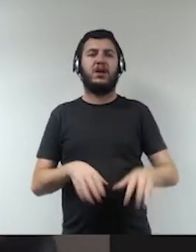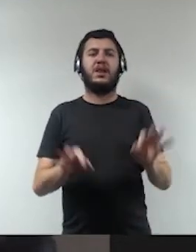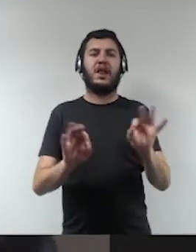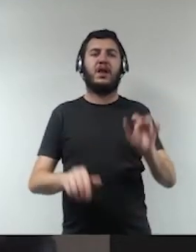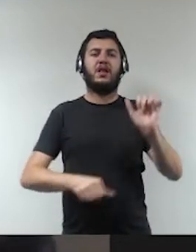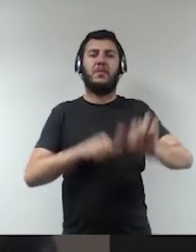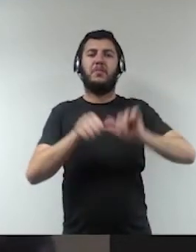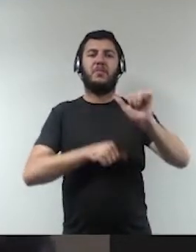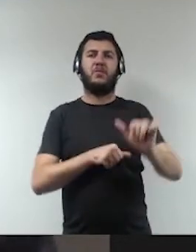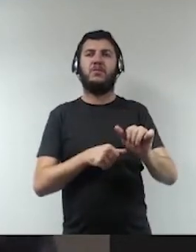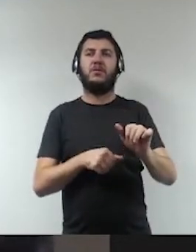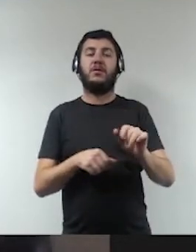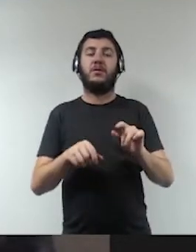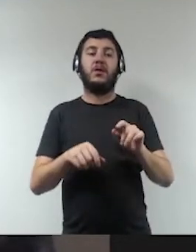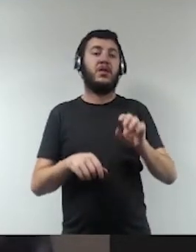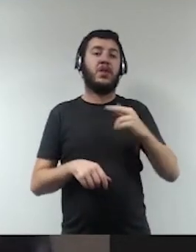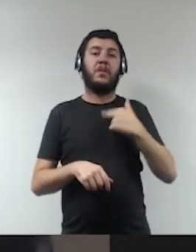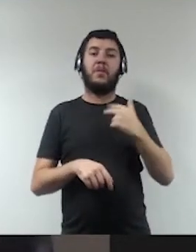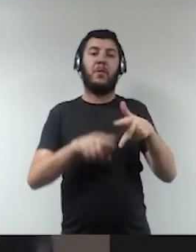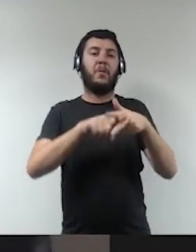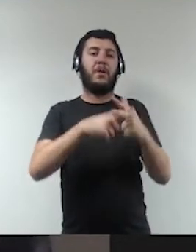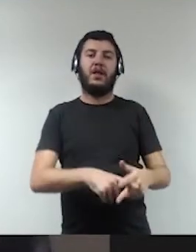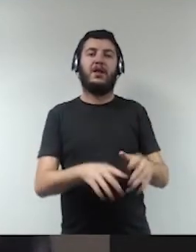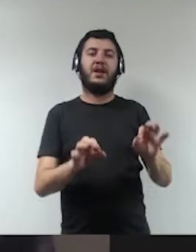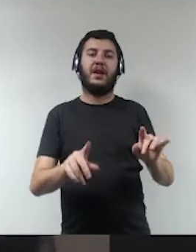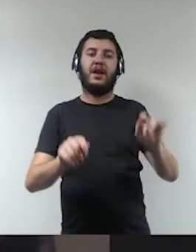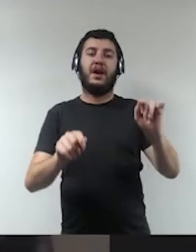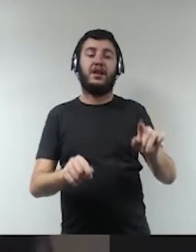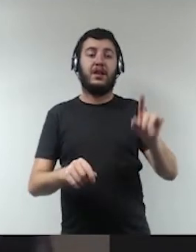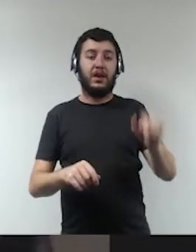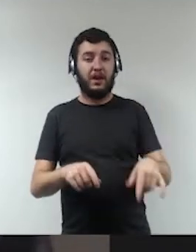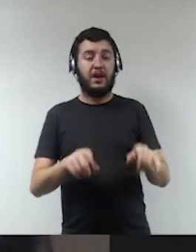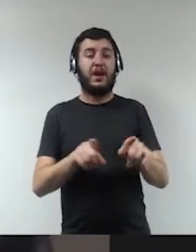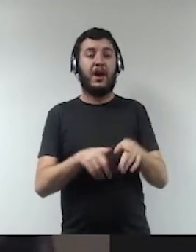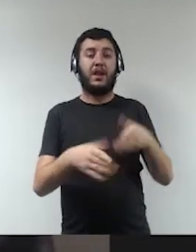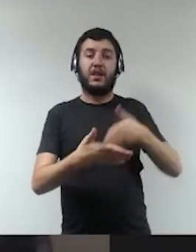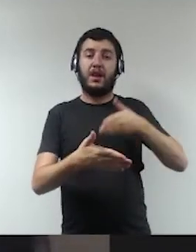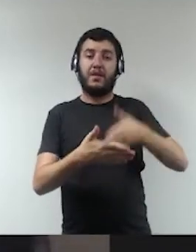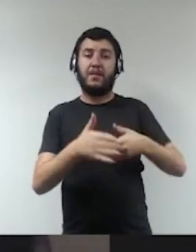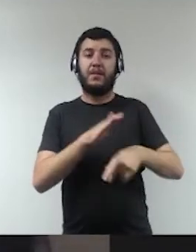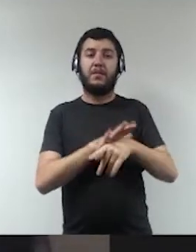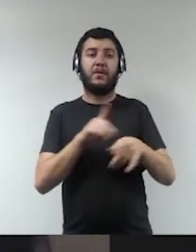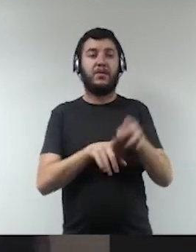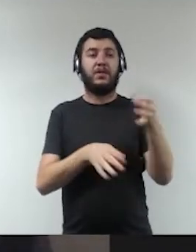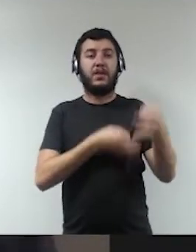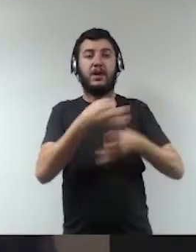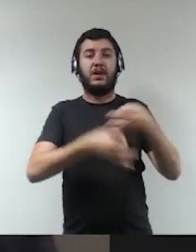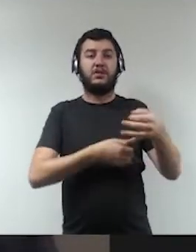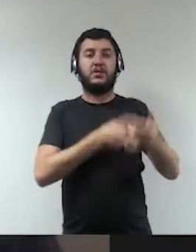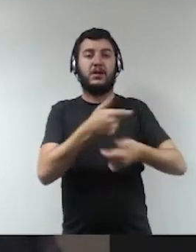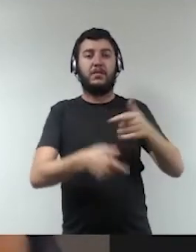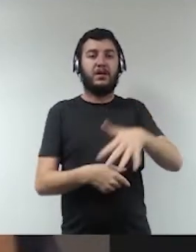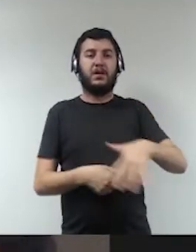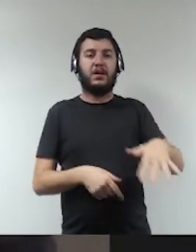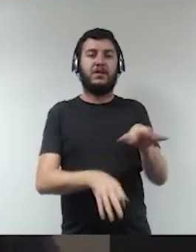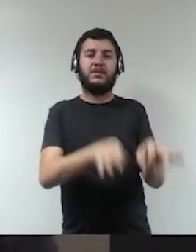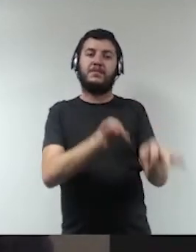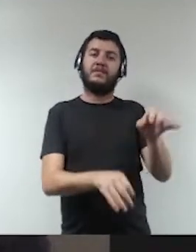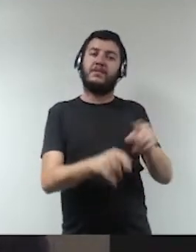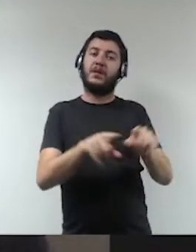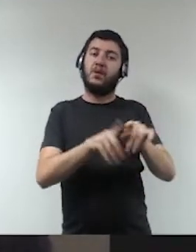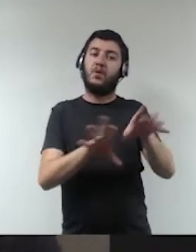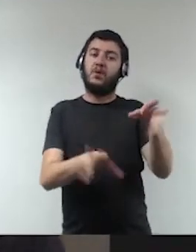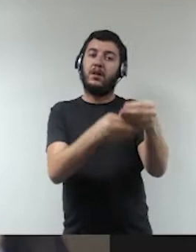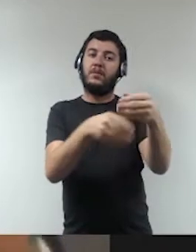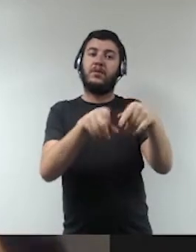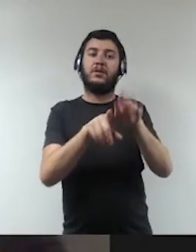seria um impeditivo incontornável para esses críticos do consequencialismo jurídico. Ainda contribui para